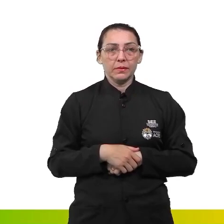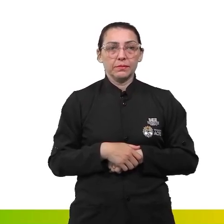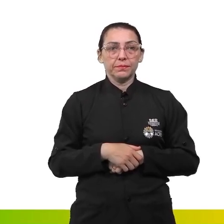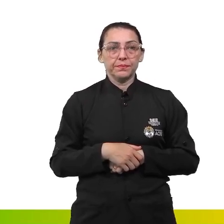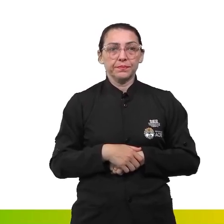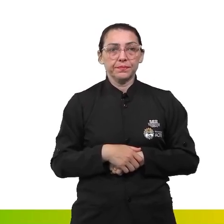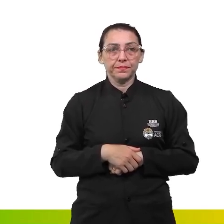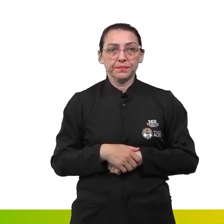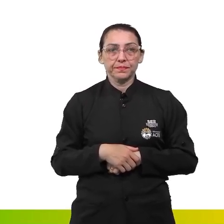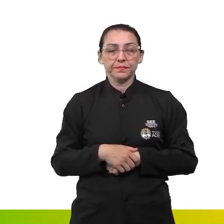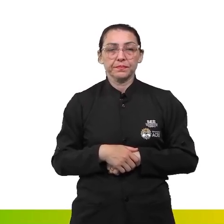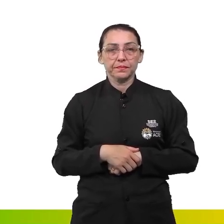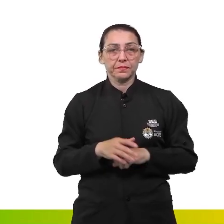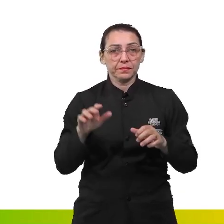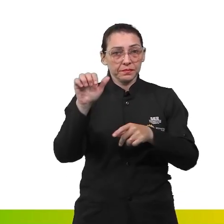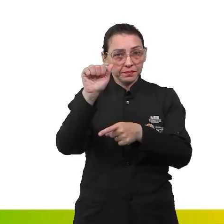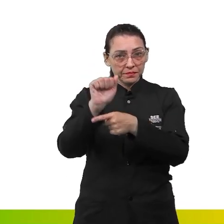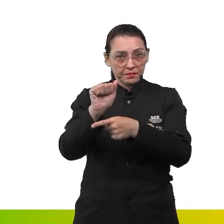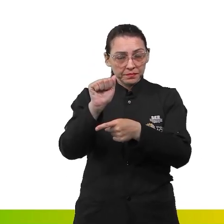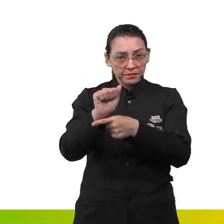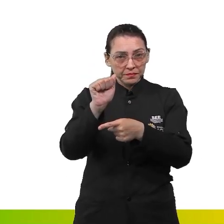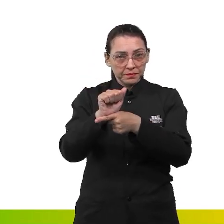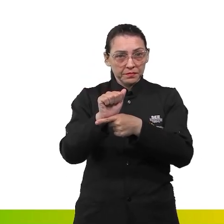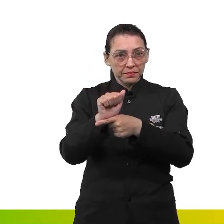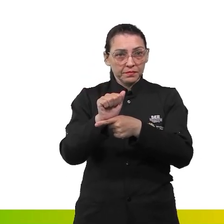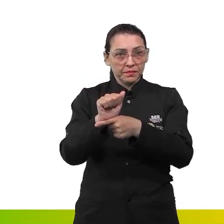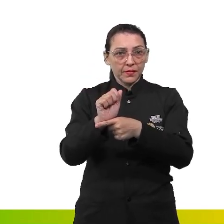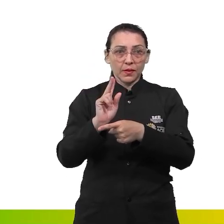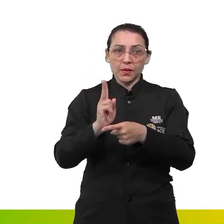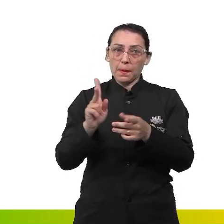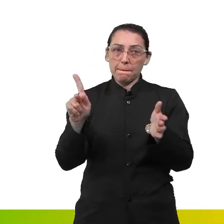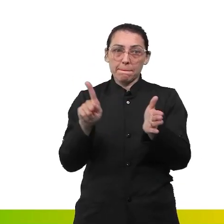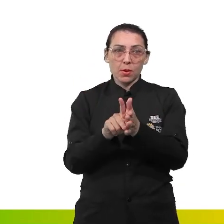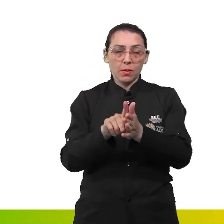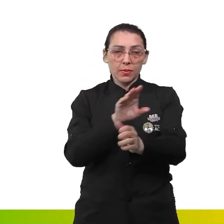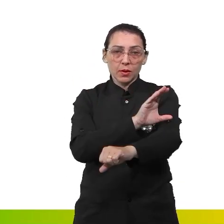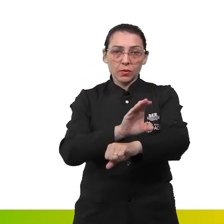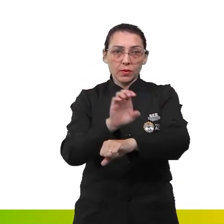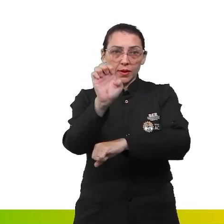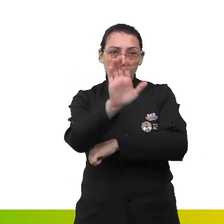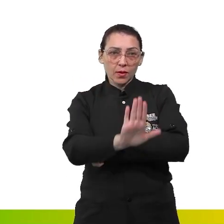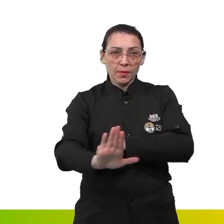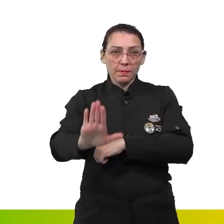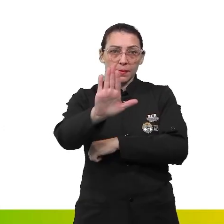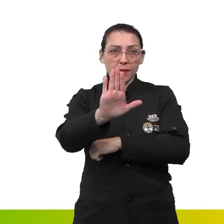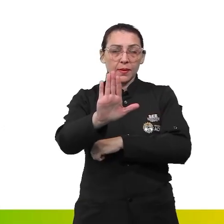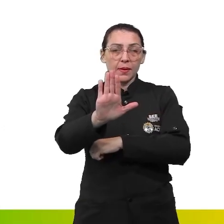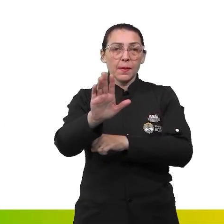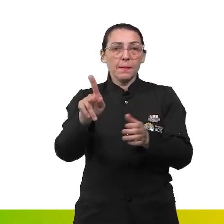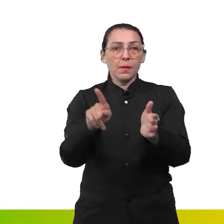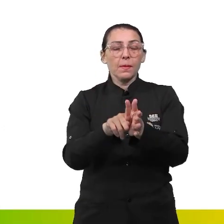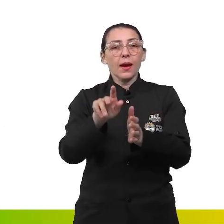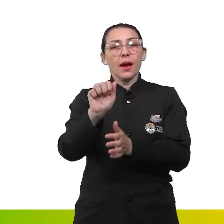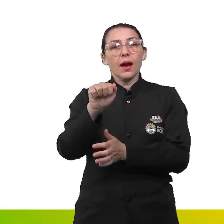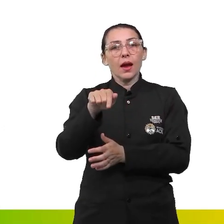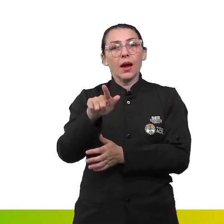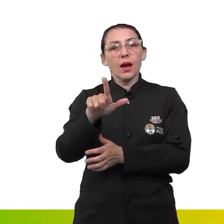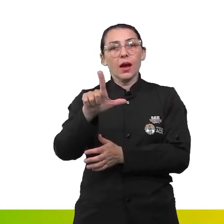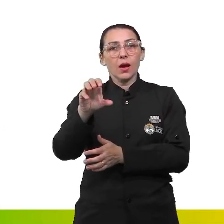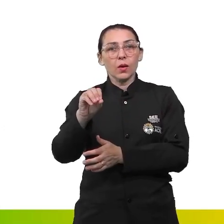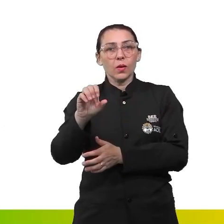Acompanha comigo. Letra A. O predomínio exclusivo da cultura europeia, especialmente